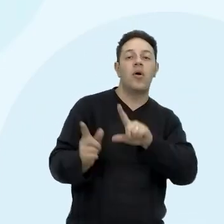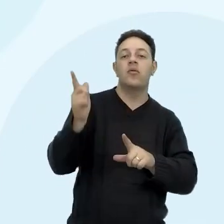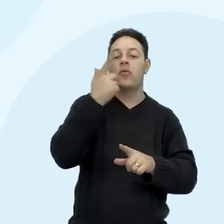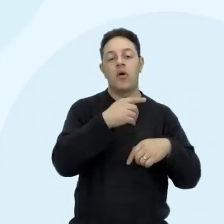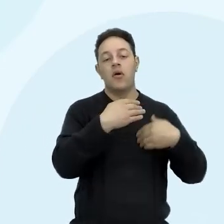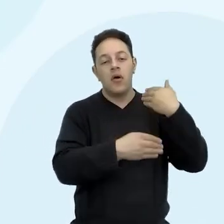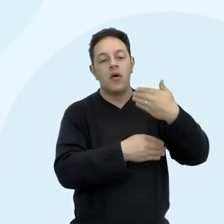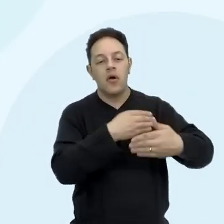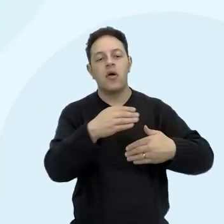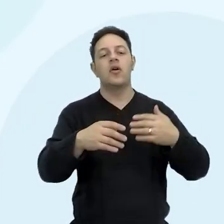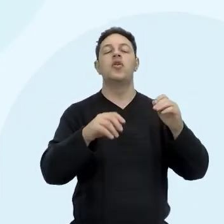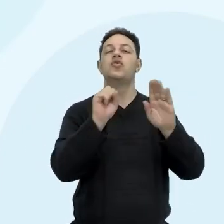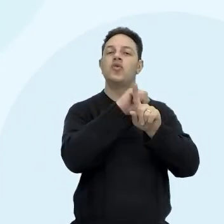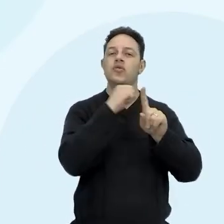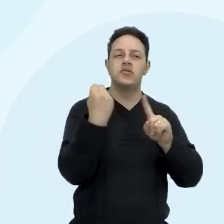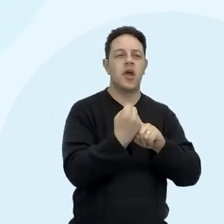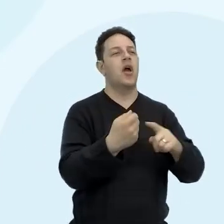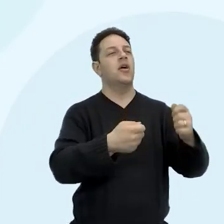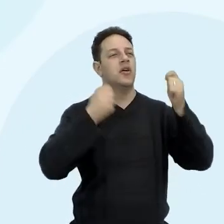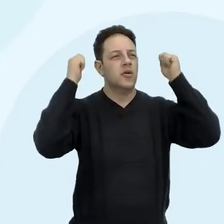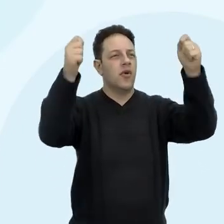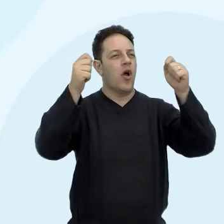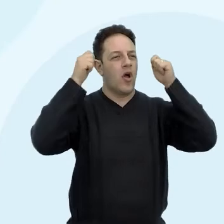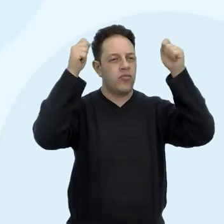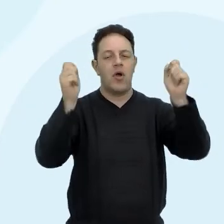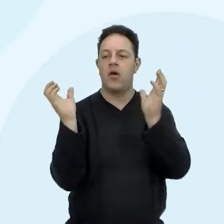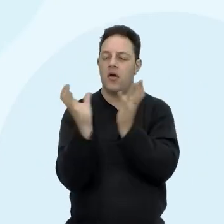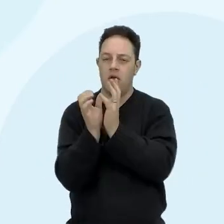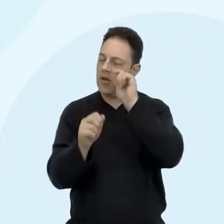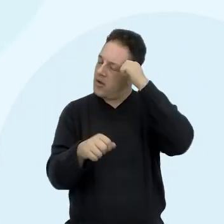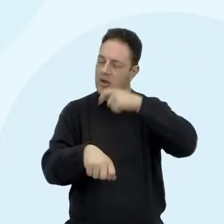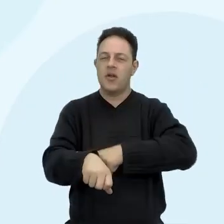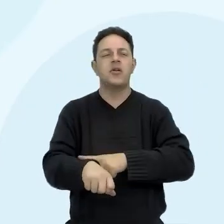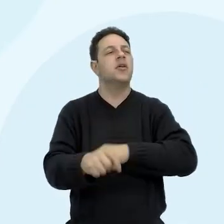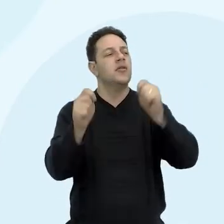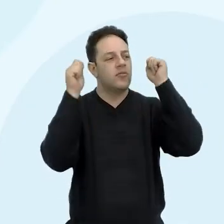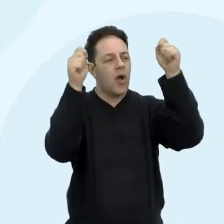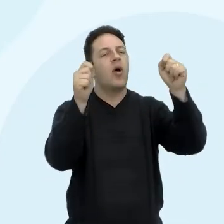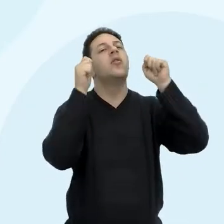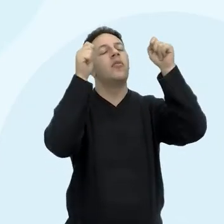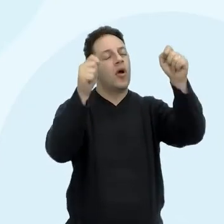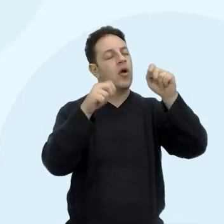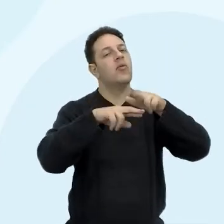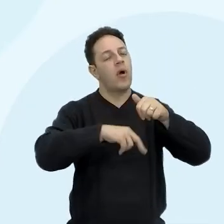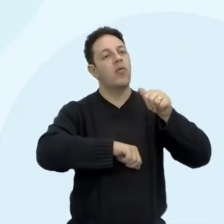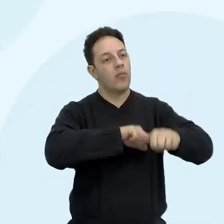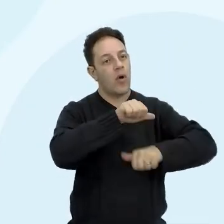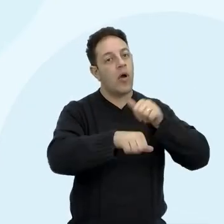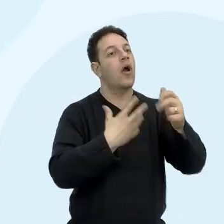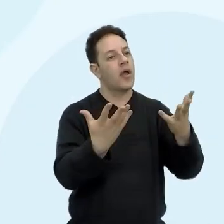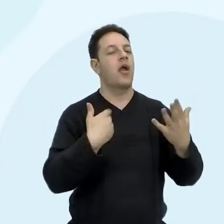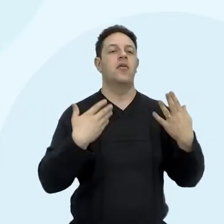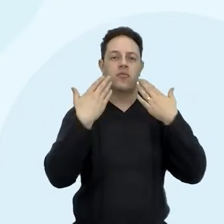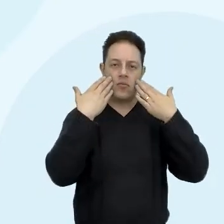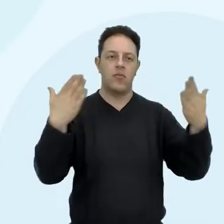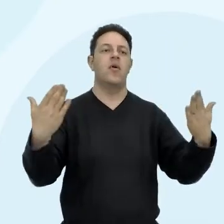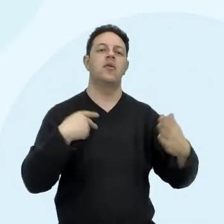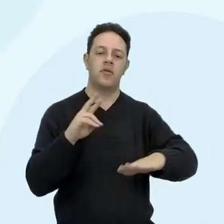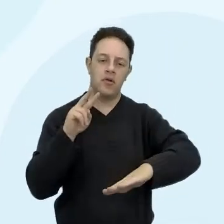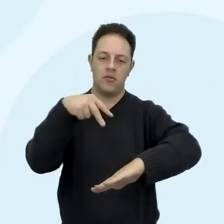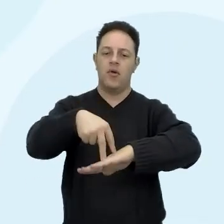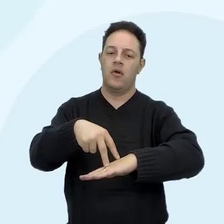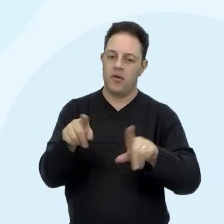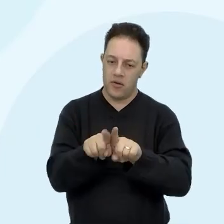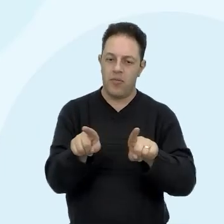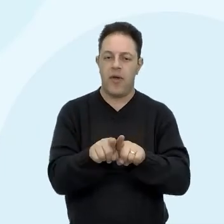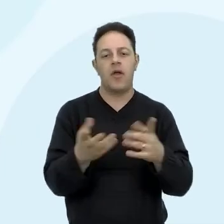dos movimentos sociais também, do movimento negro e tudo mais, e que estão buscando seu espaço aí, então pelo